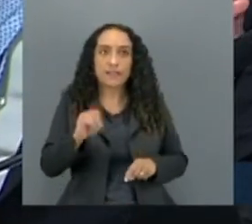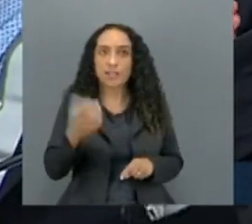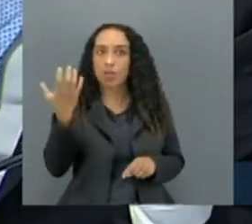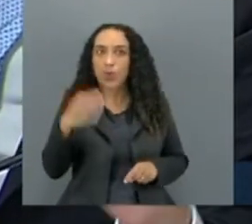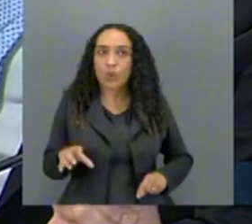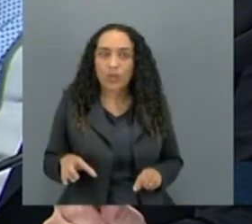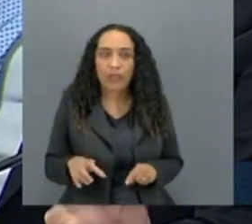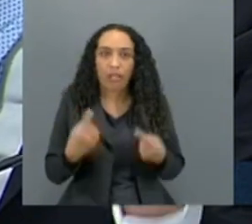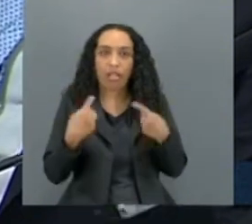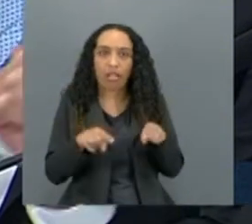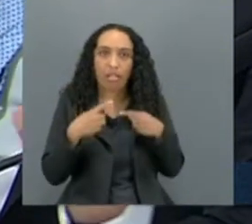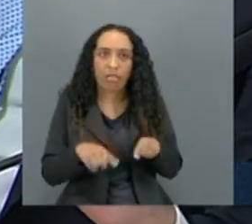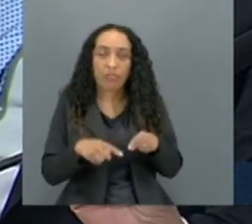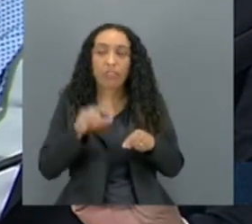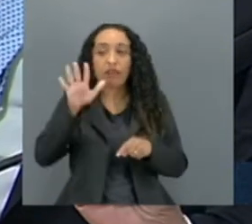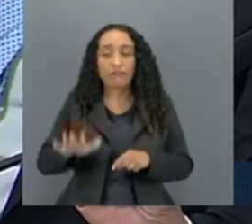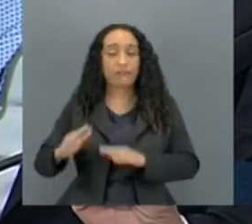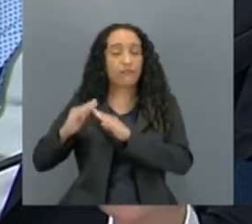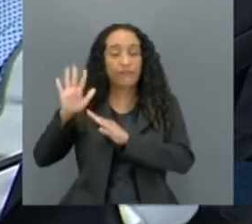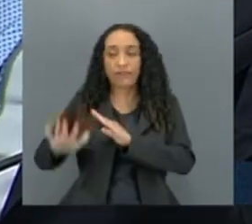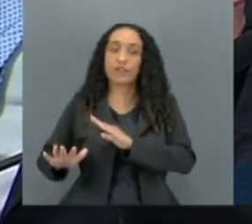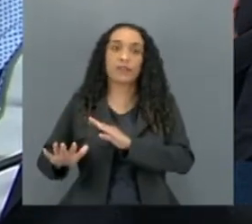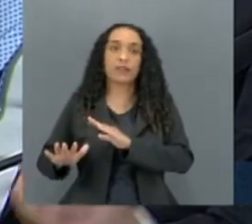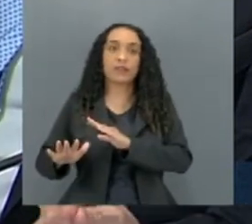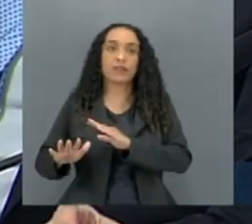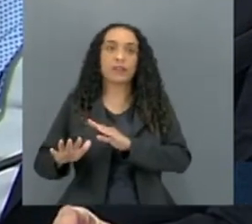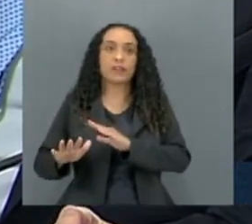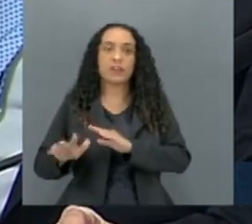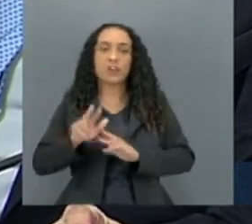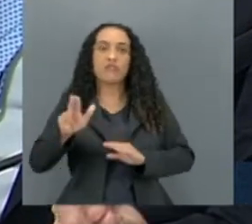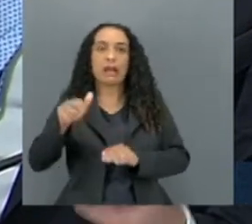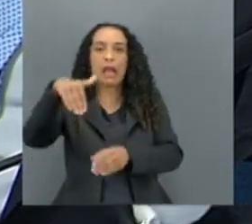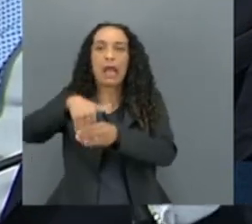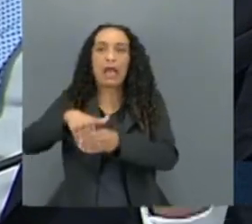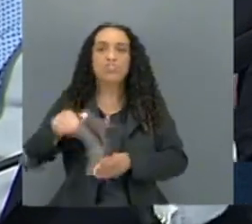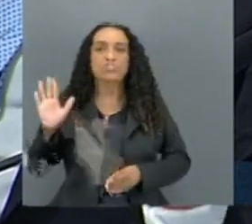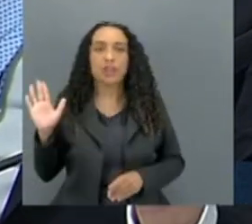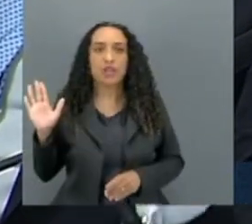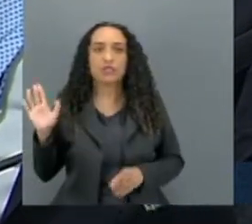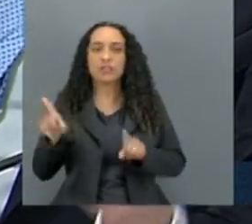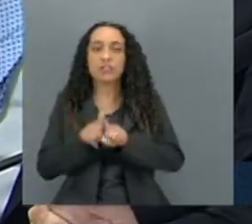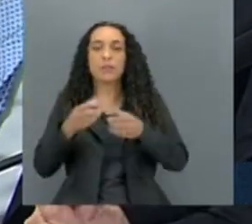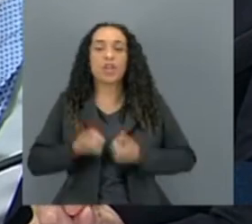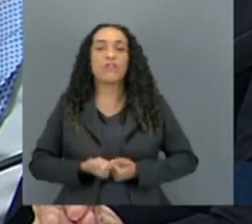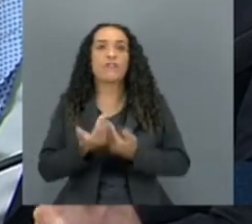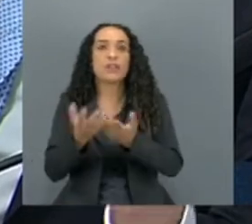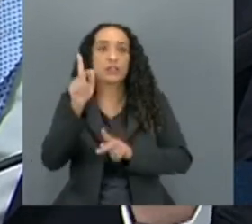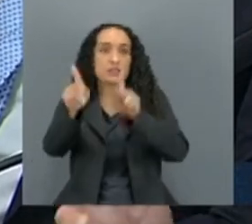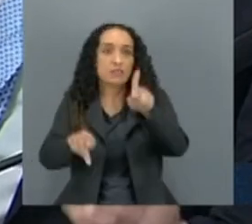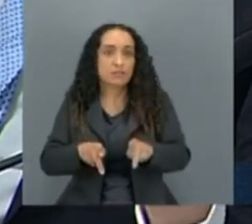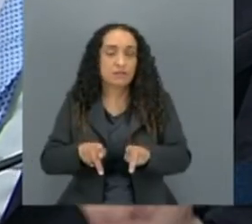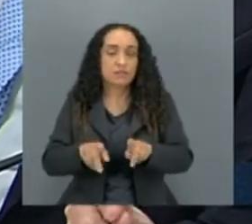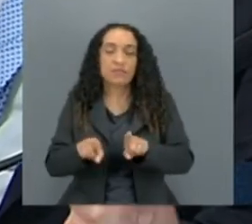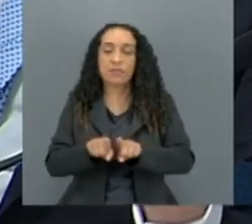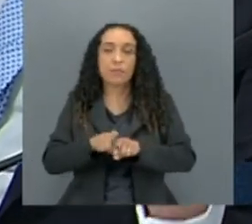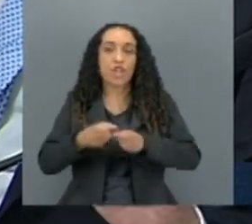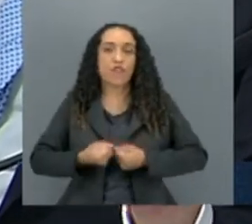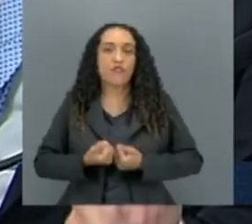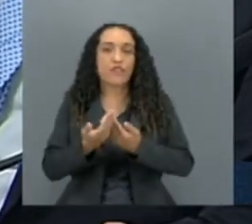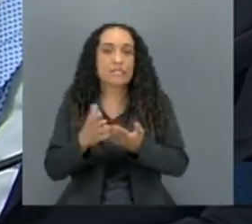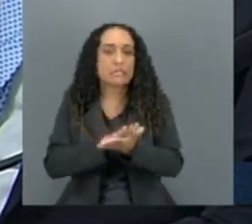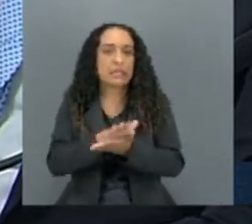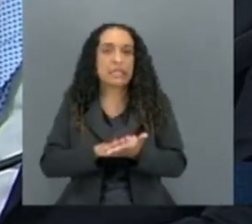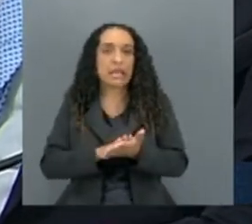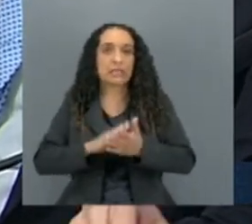ser satirizado, fique em casa. Não seja candidato. Não se ofereça ao público. Não se ofereça a